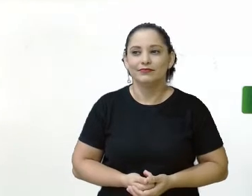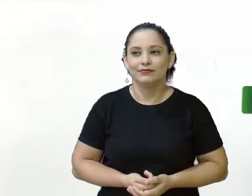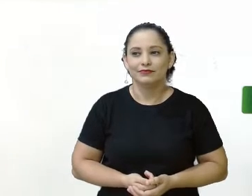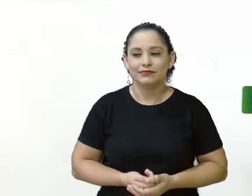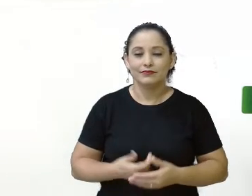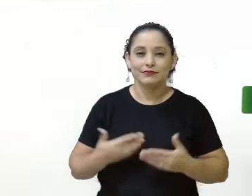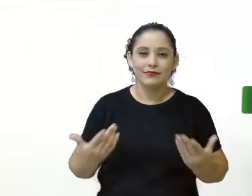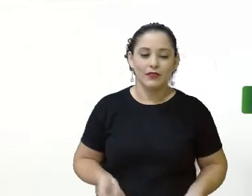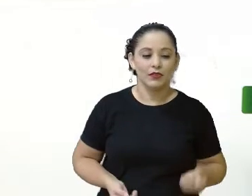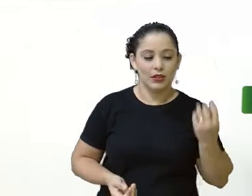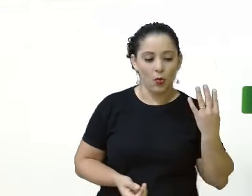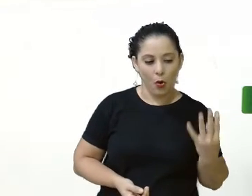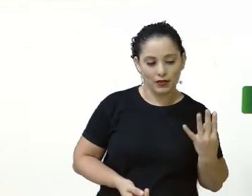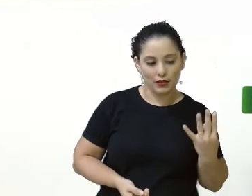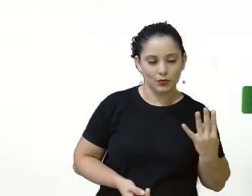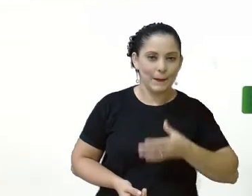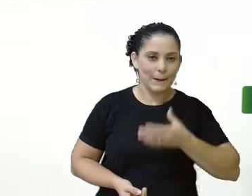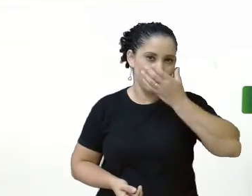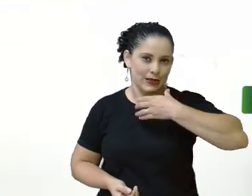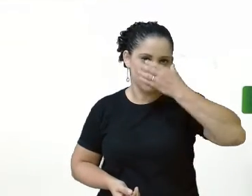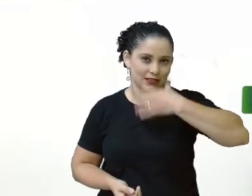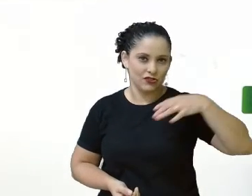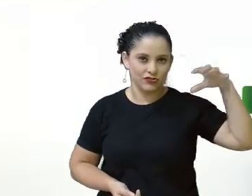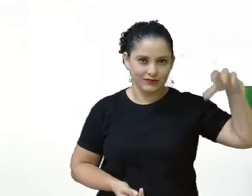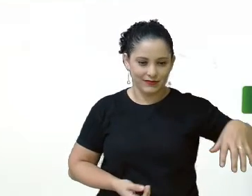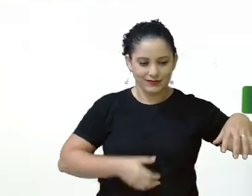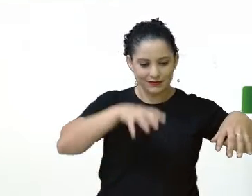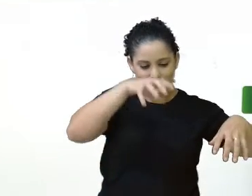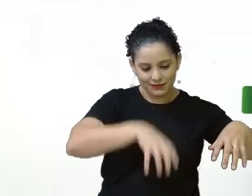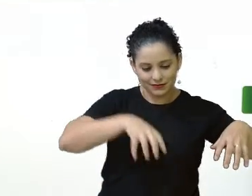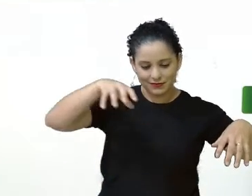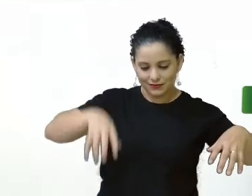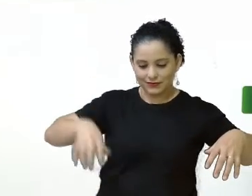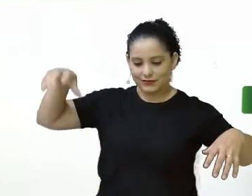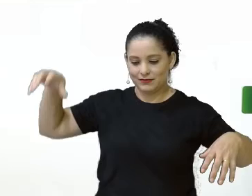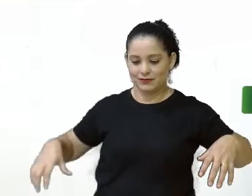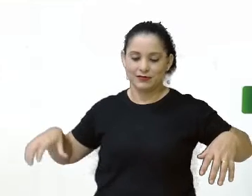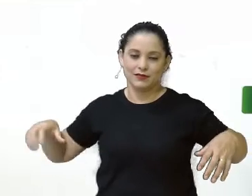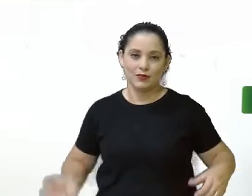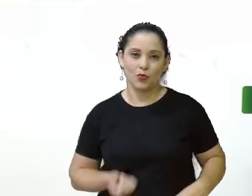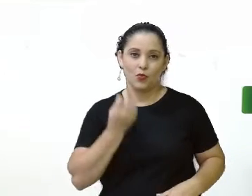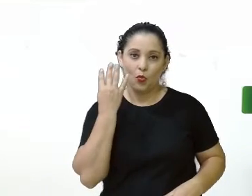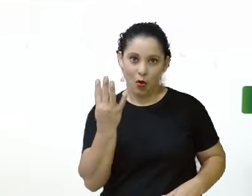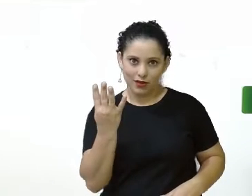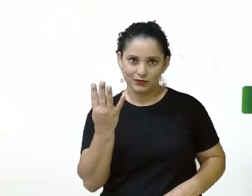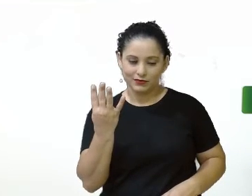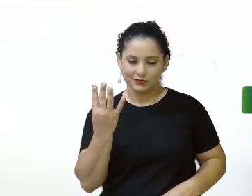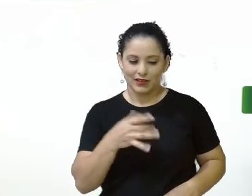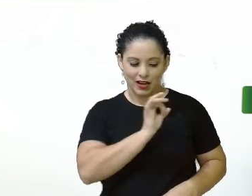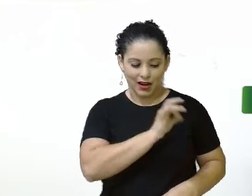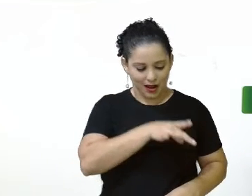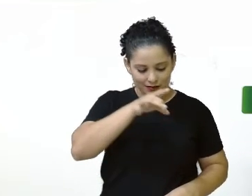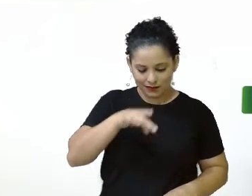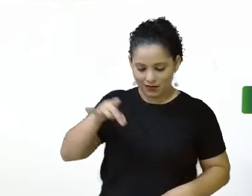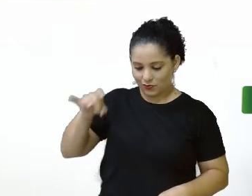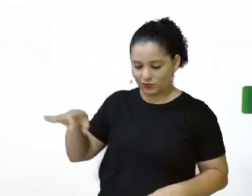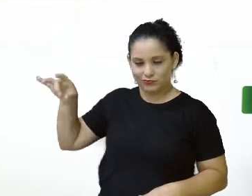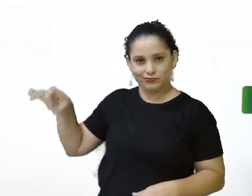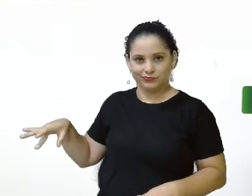4 maçãs em cada uma delas. Ou seja, 4 maçãs em cada